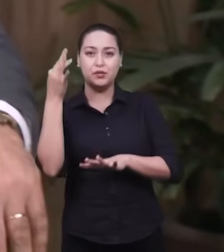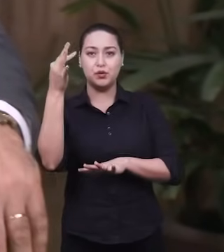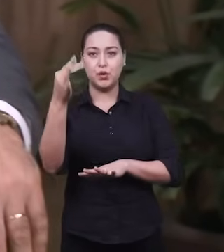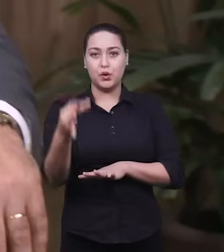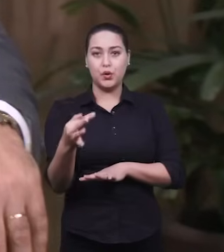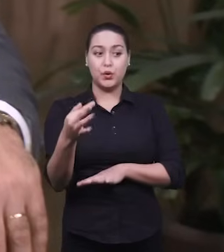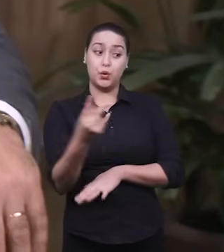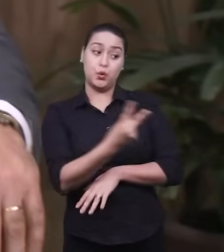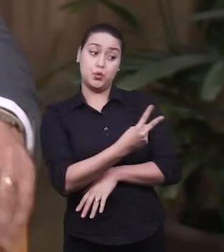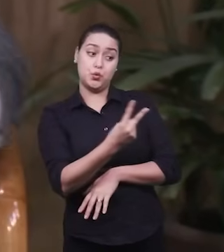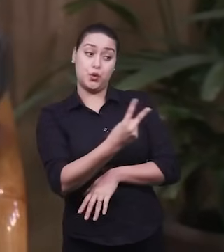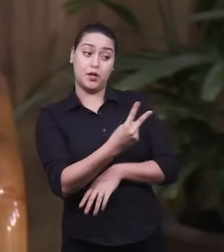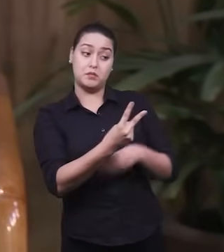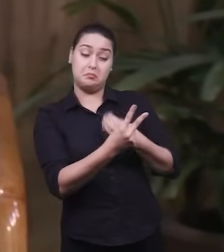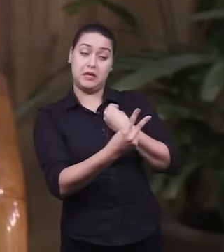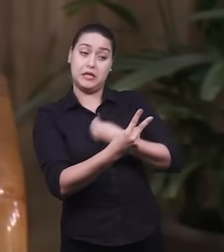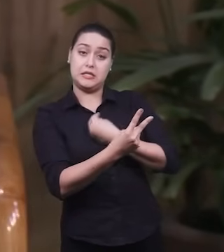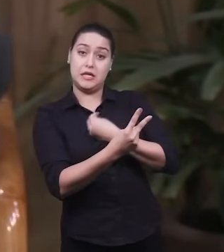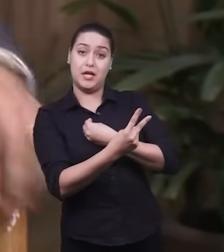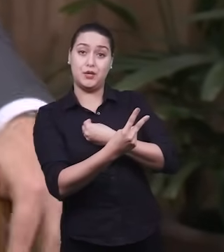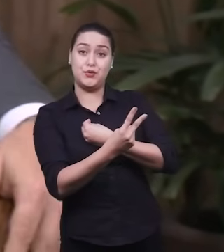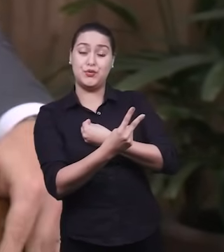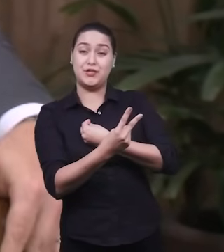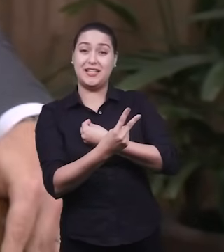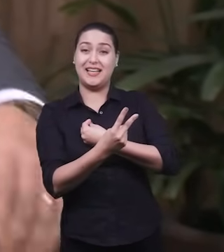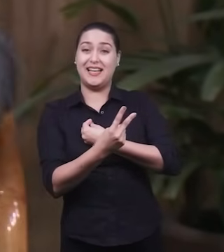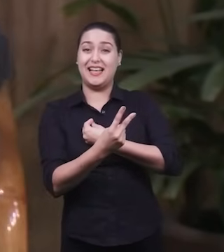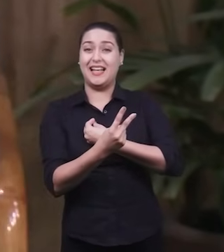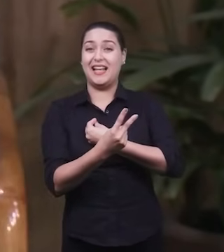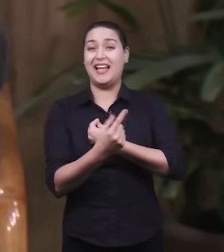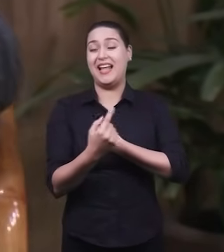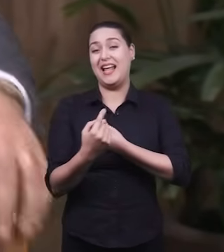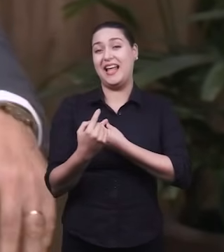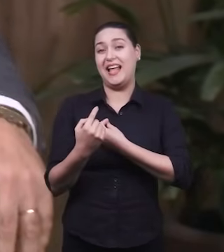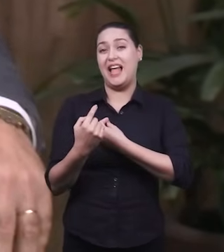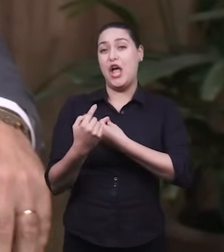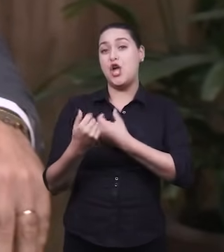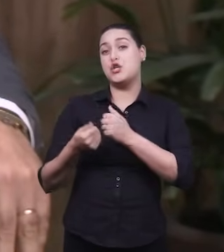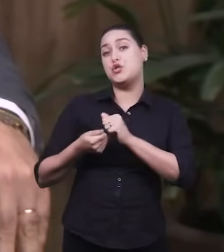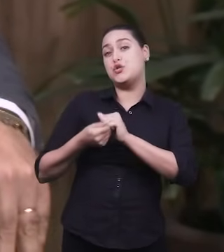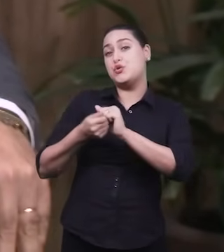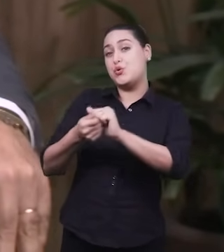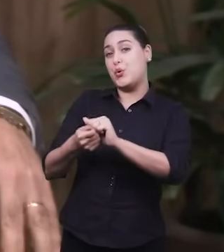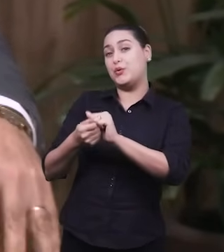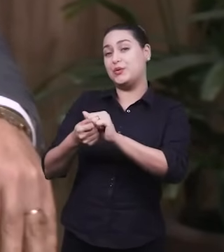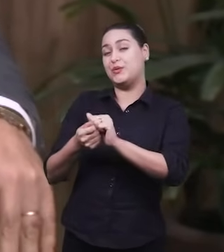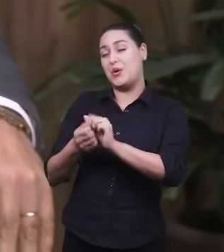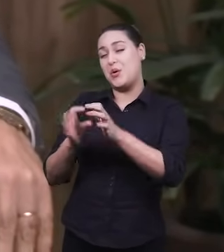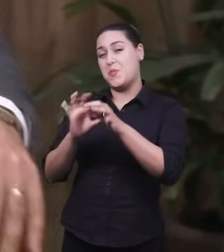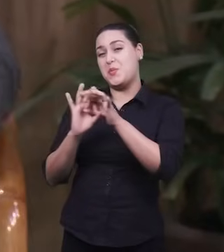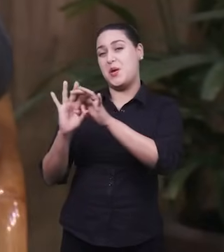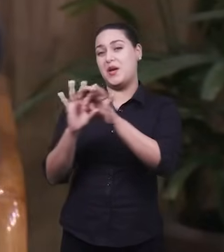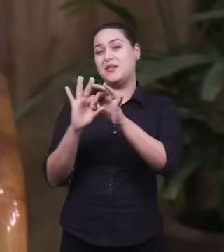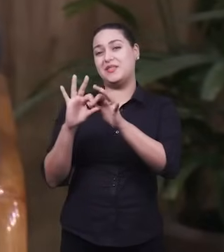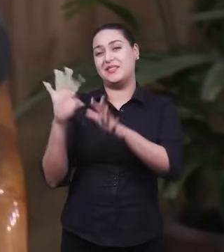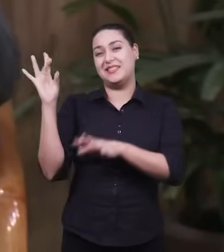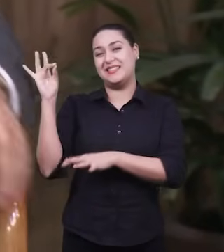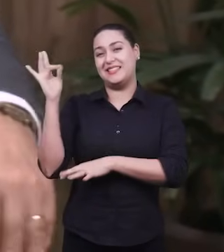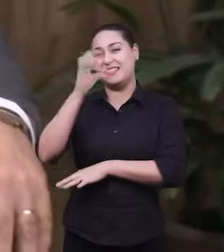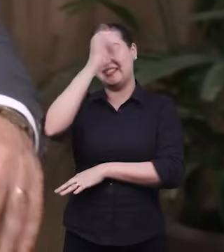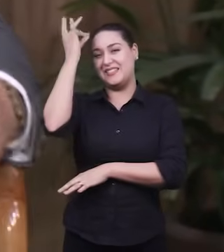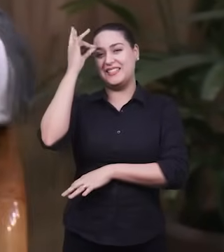na próxima semana, os companheiros aqui estarão de volta com você, mas estaremos juntos na mesma comunhão, no mesmo